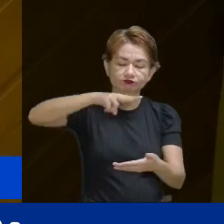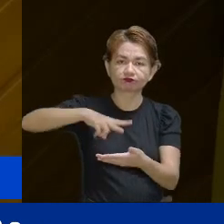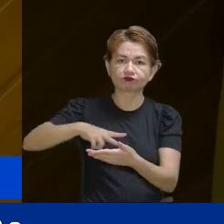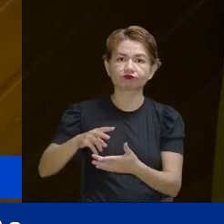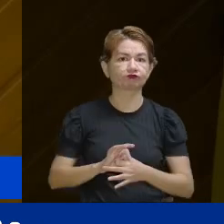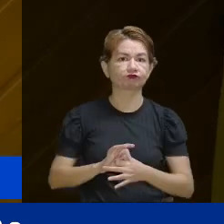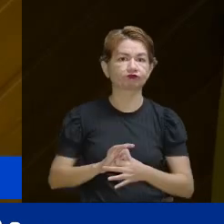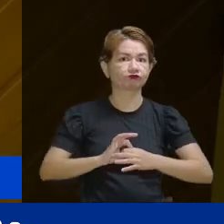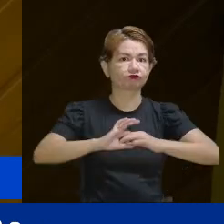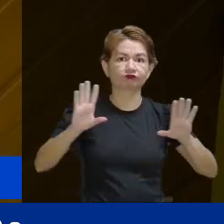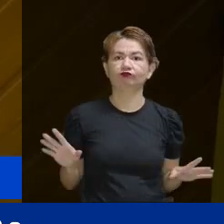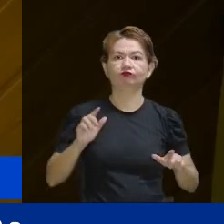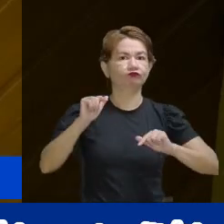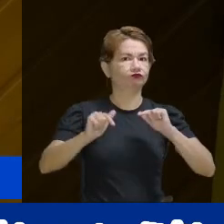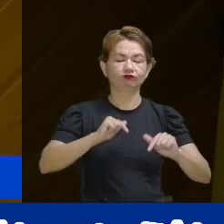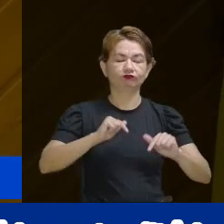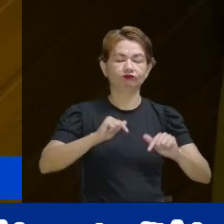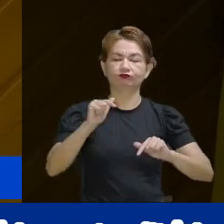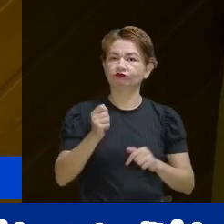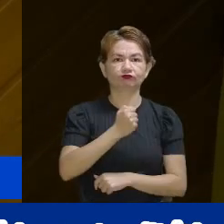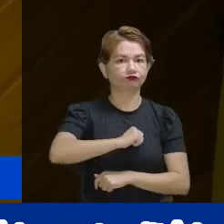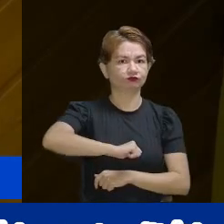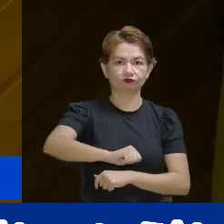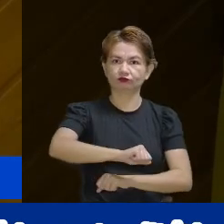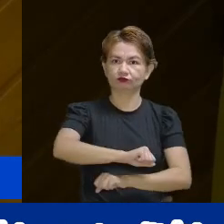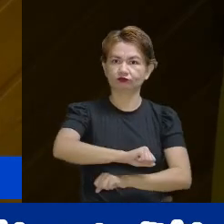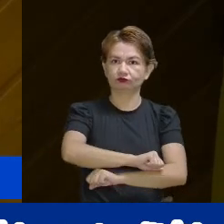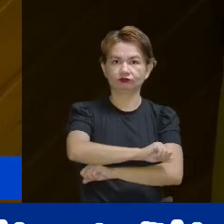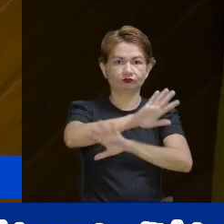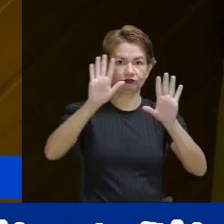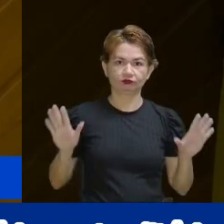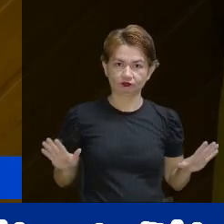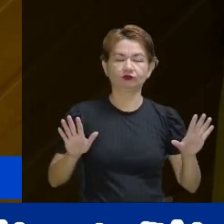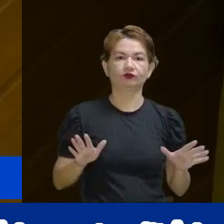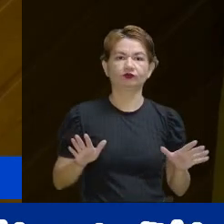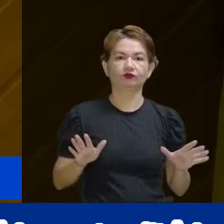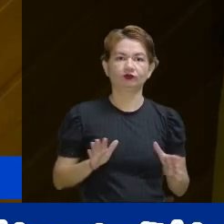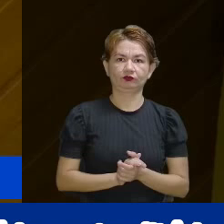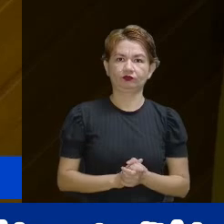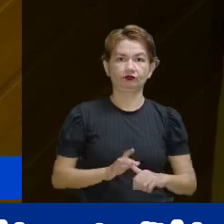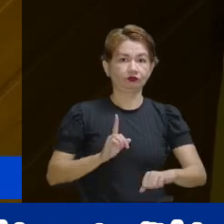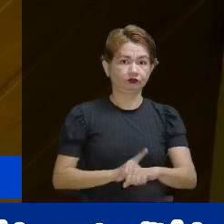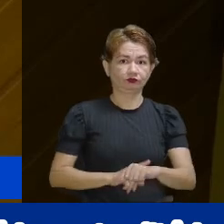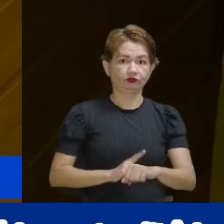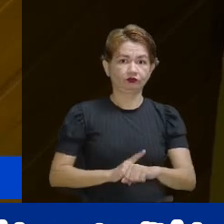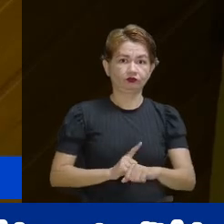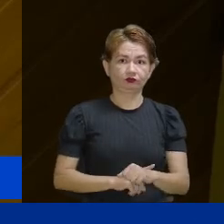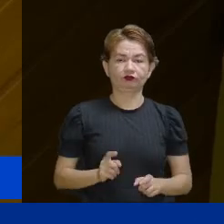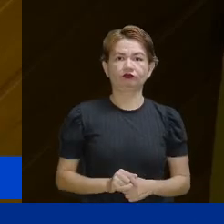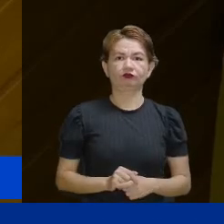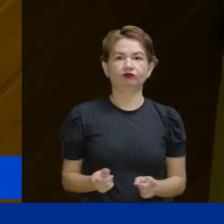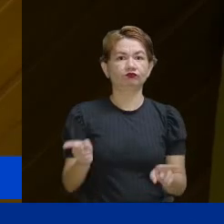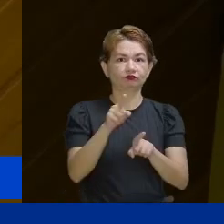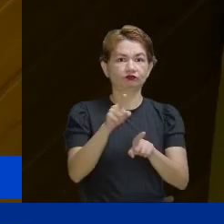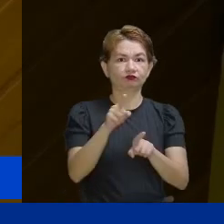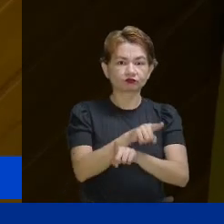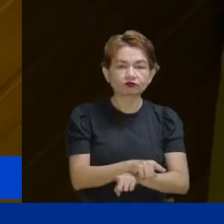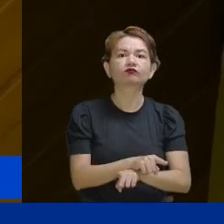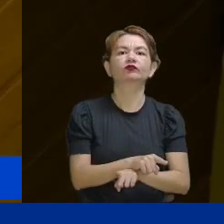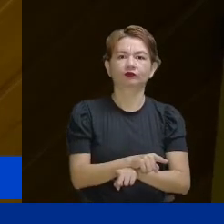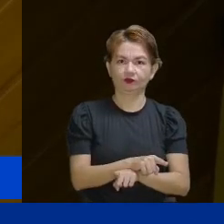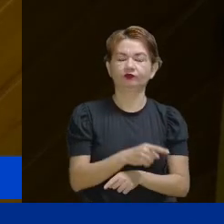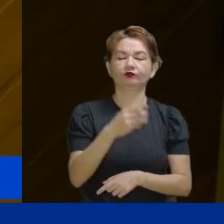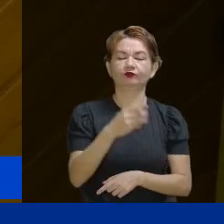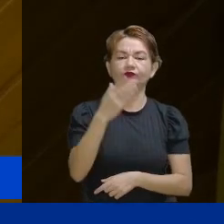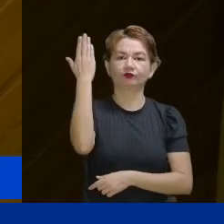exercer contraditório amplamente. Frisou que, no momento em que há o exercício do contraditório, as